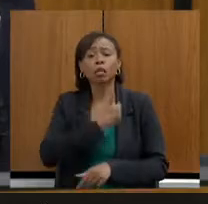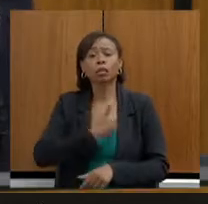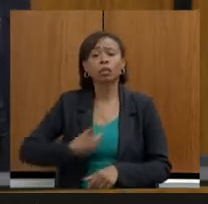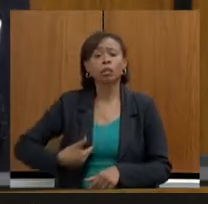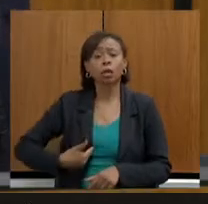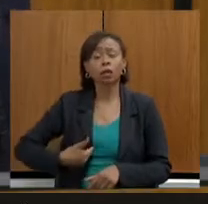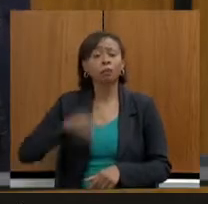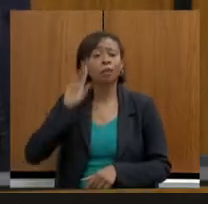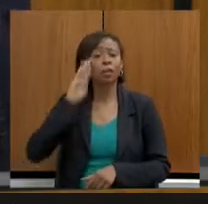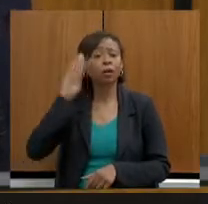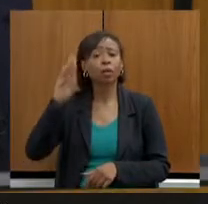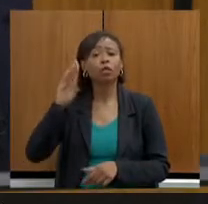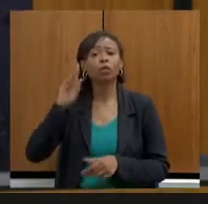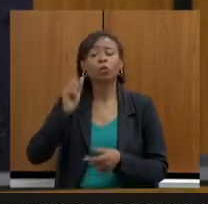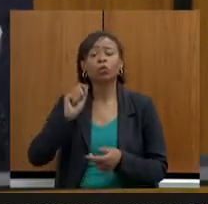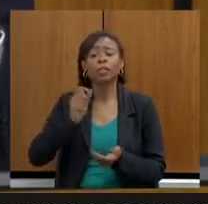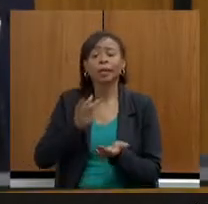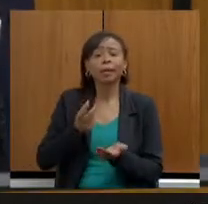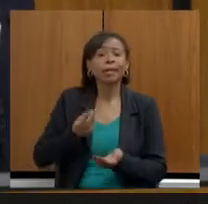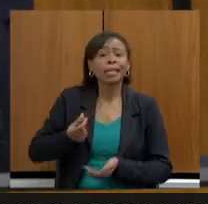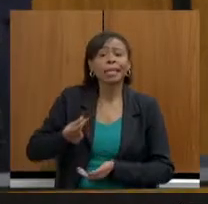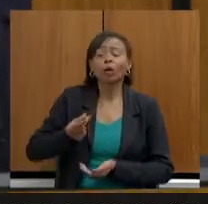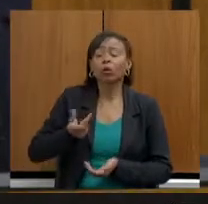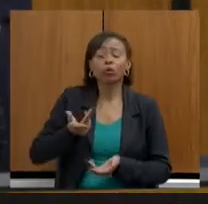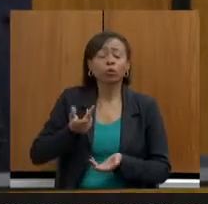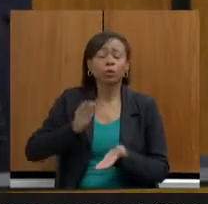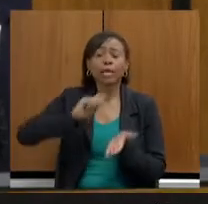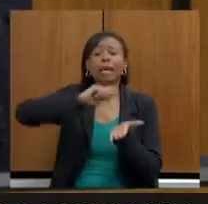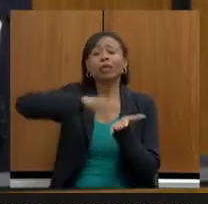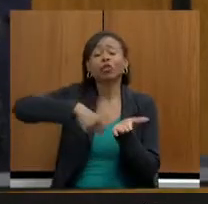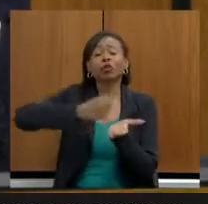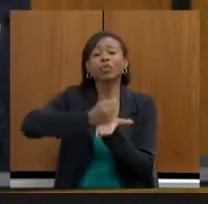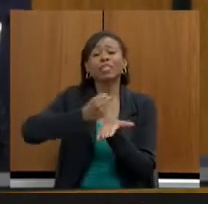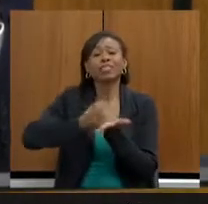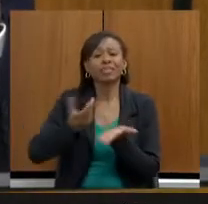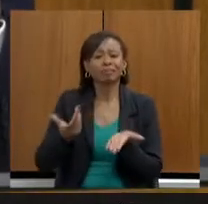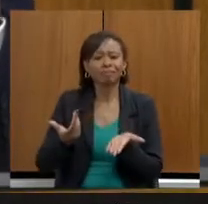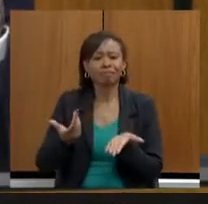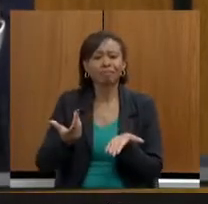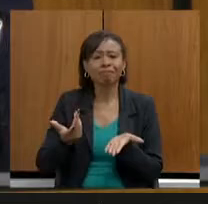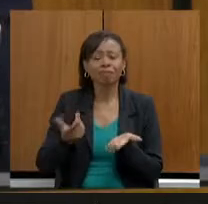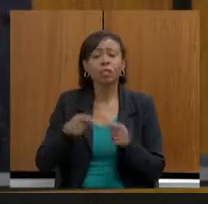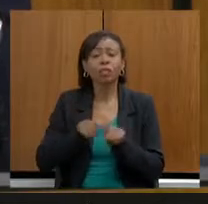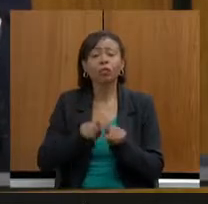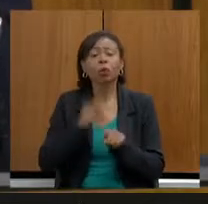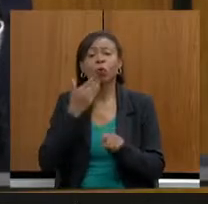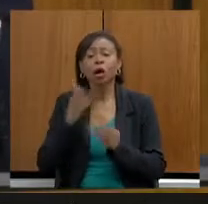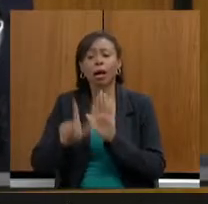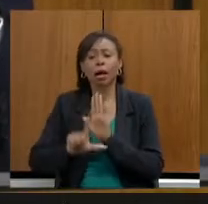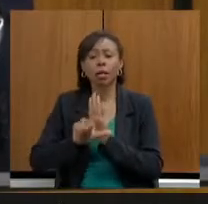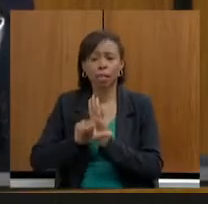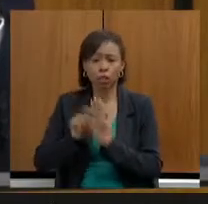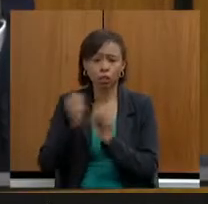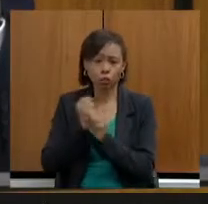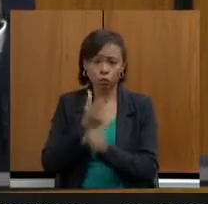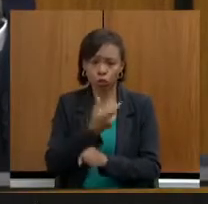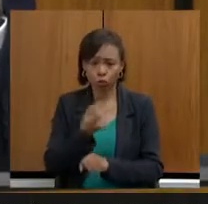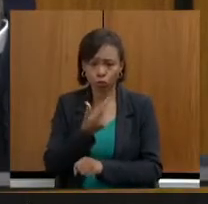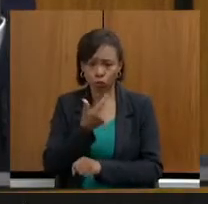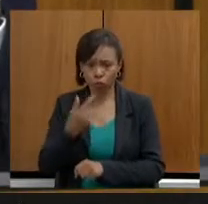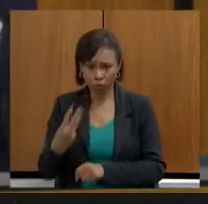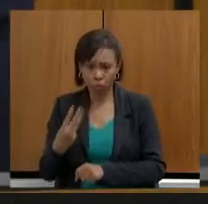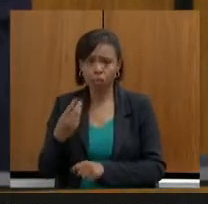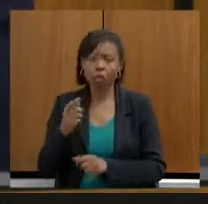sobretudo os designados Qual a lei que é que fixa o prazo fatal de 2023 para que os